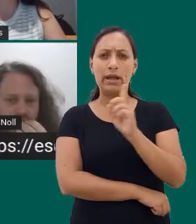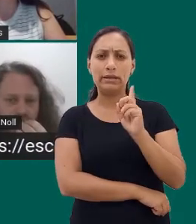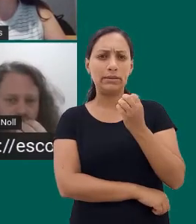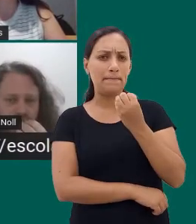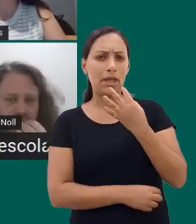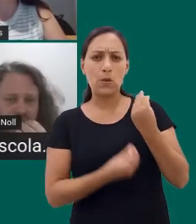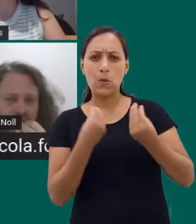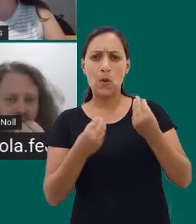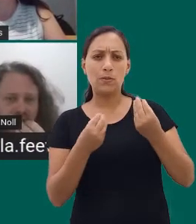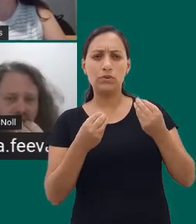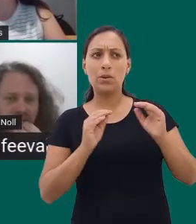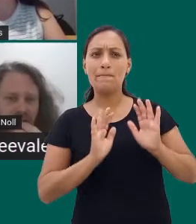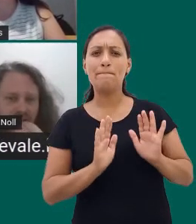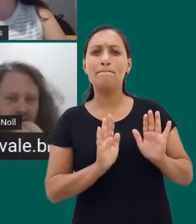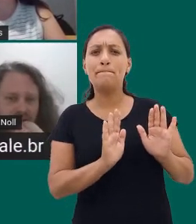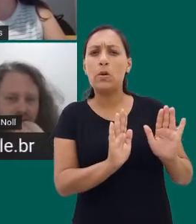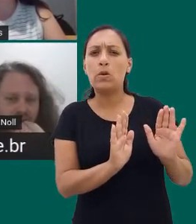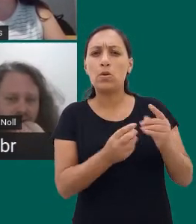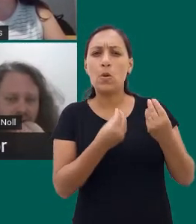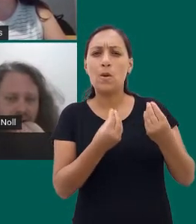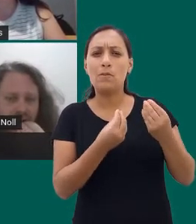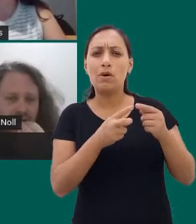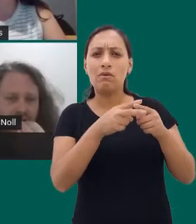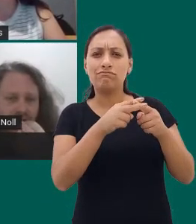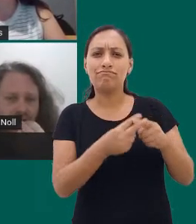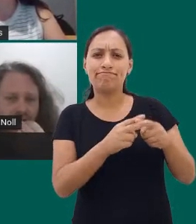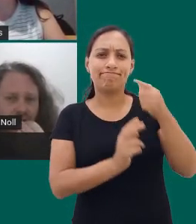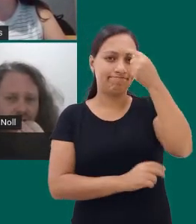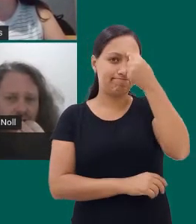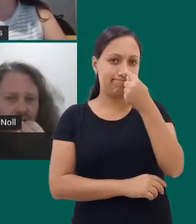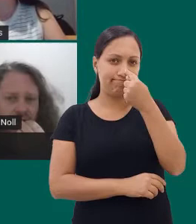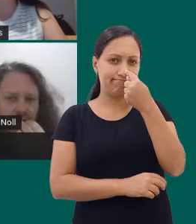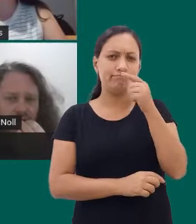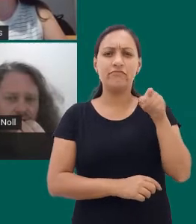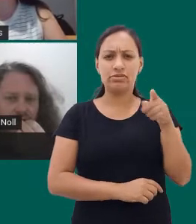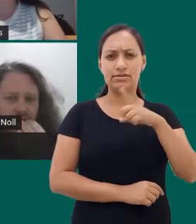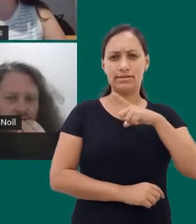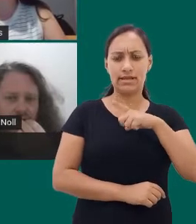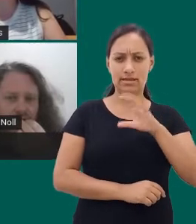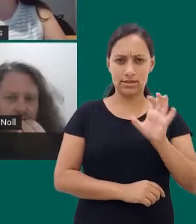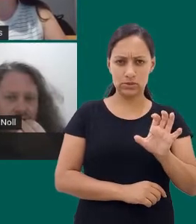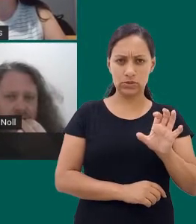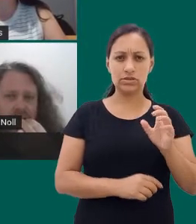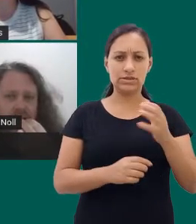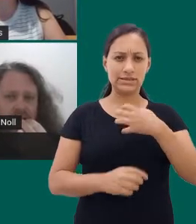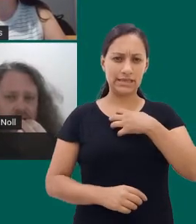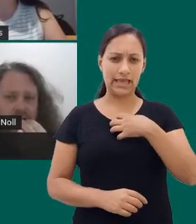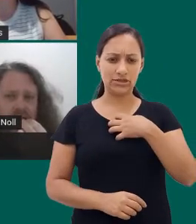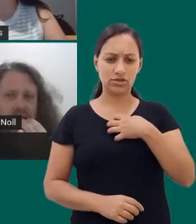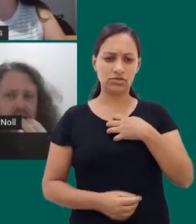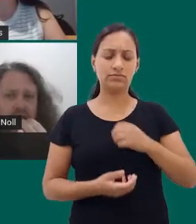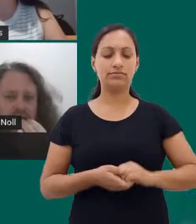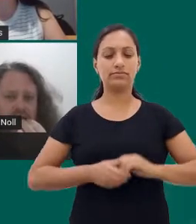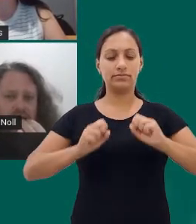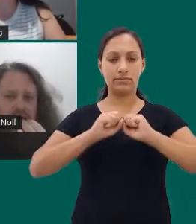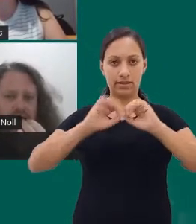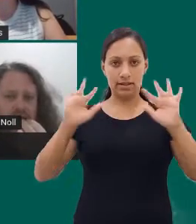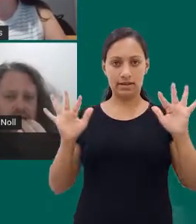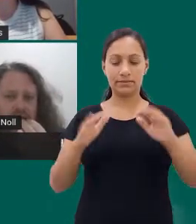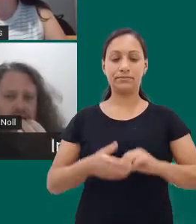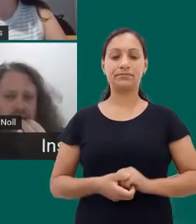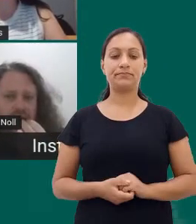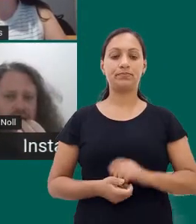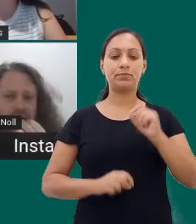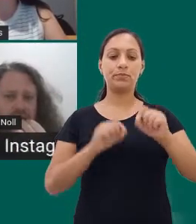é que tu ajusta o perfil, né? Porque cada um é de um jeito. Tem isso, assim, vocês chegam a sentir isso? Claro. O